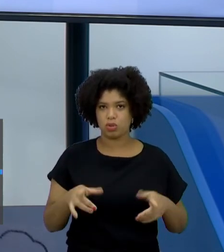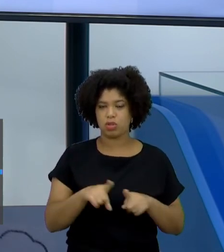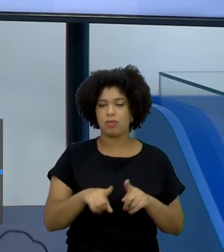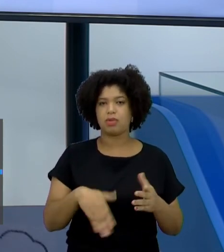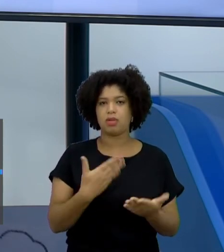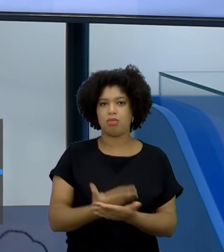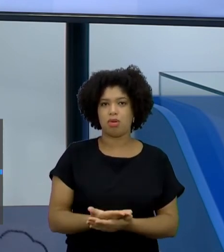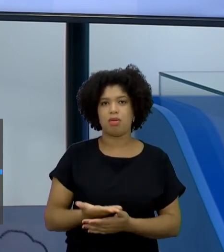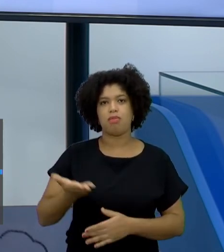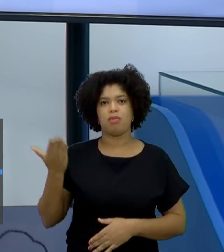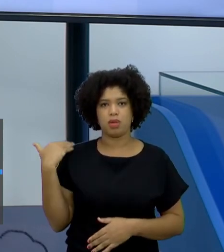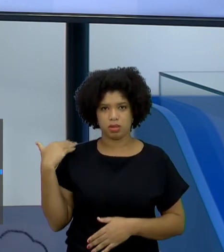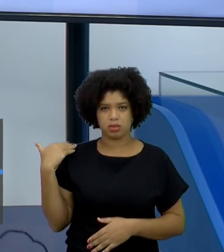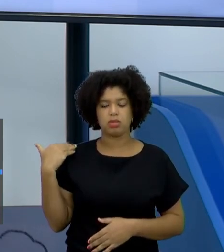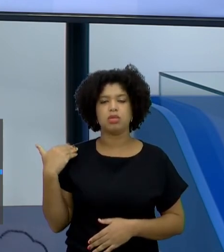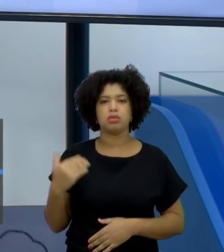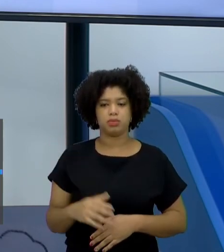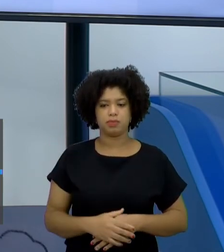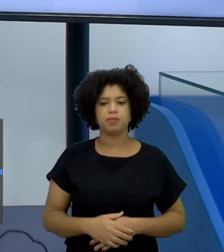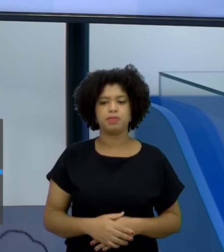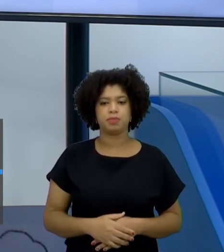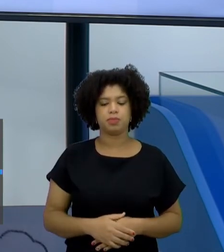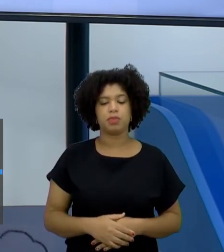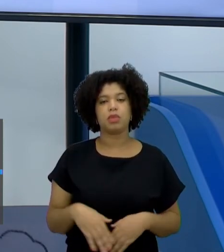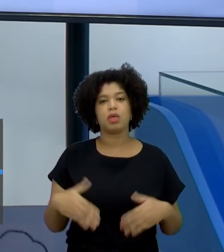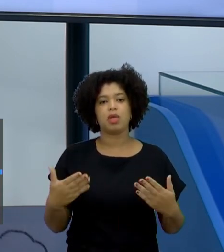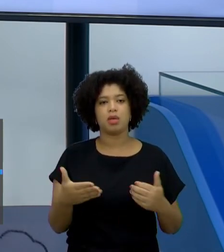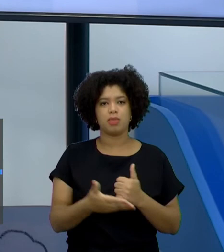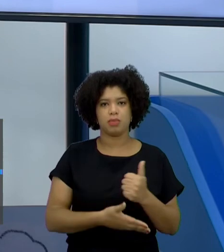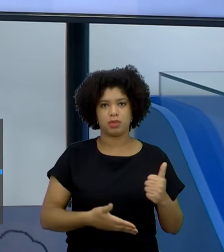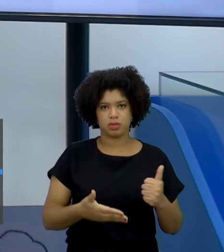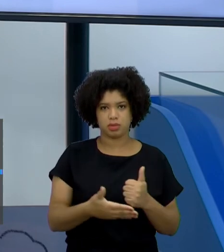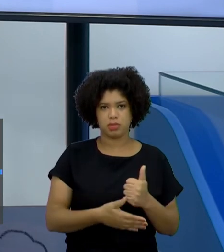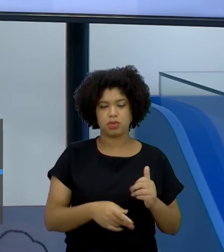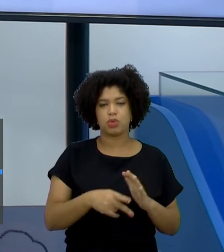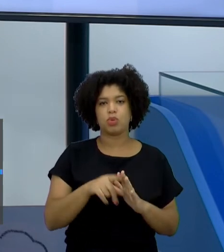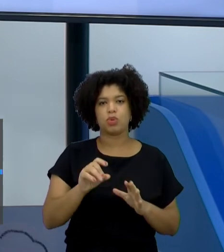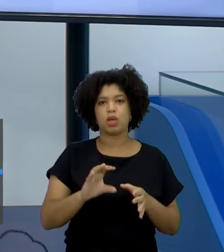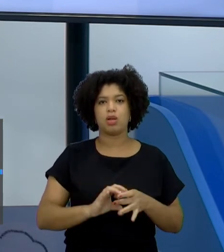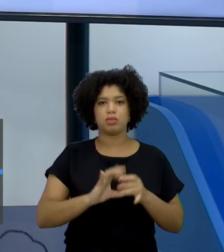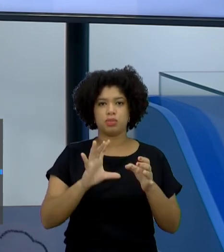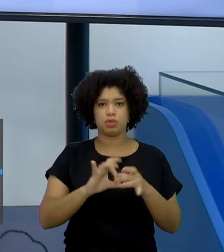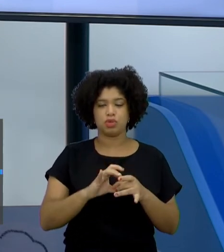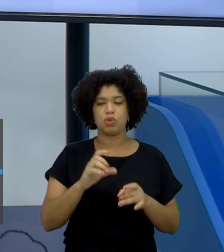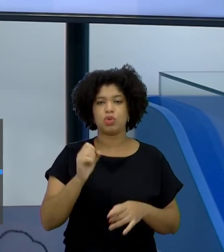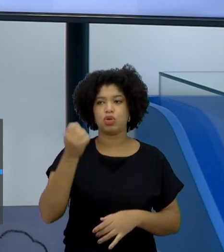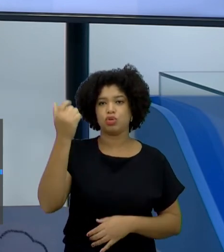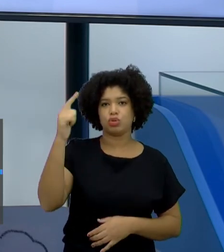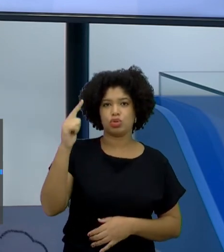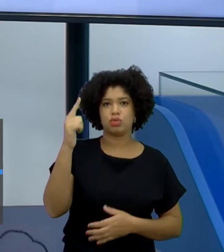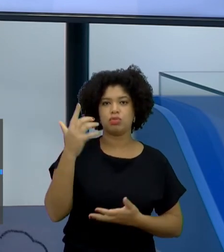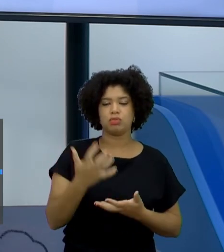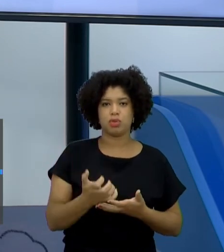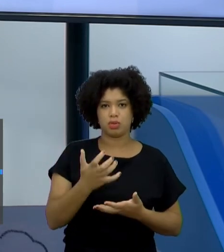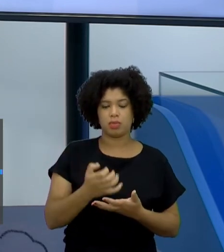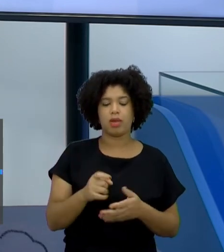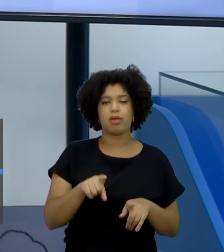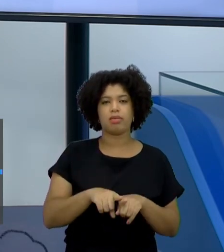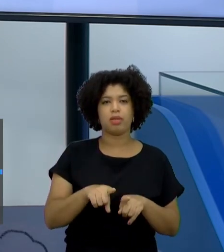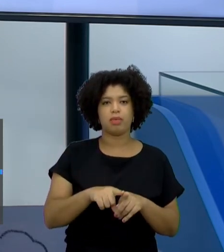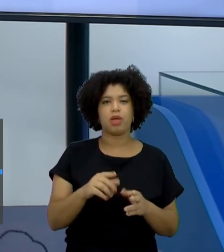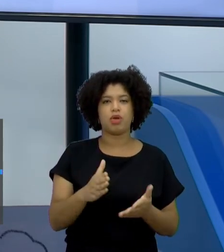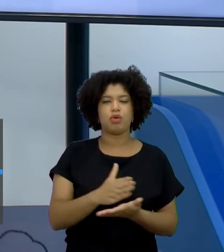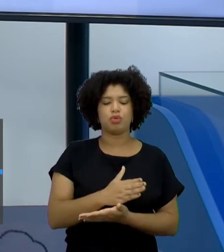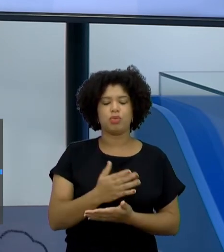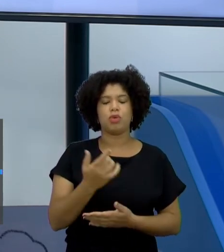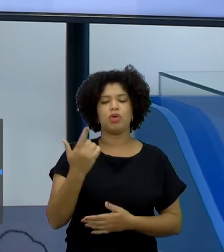passada sobre, basicamente, disponibilidade de luz solar e incidência de